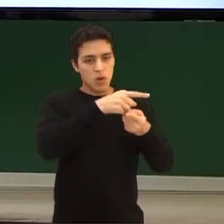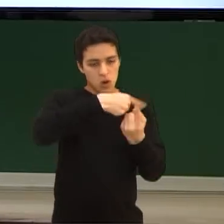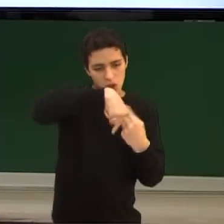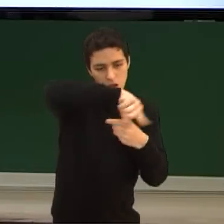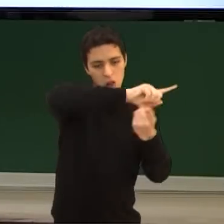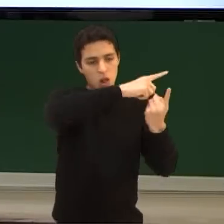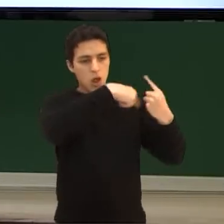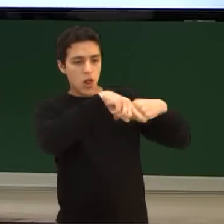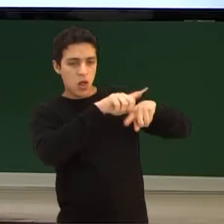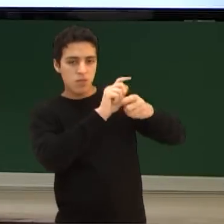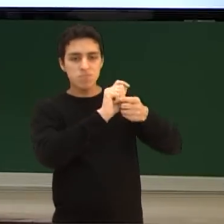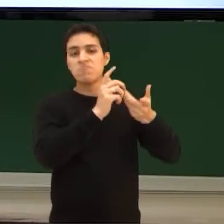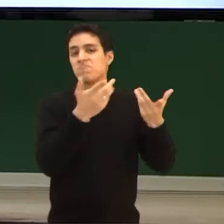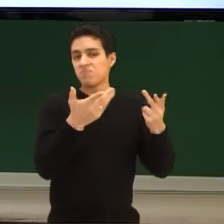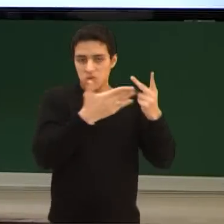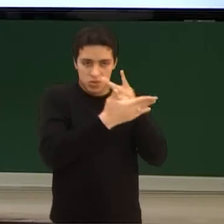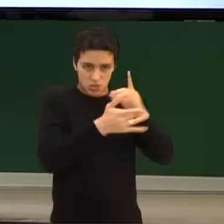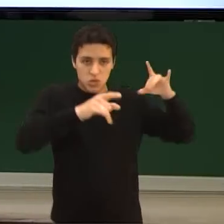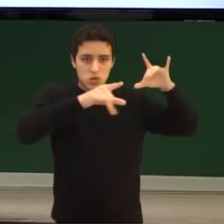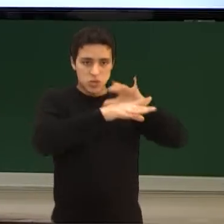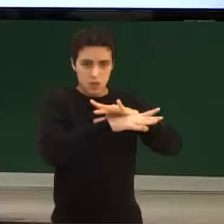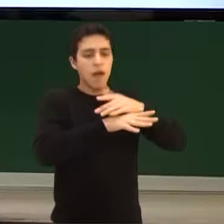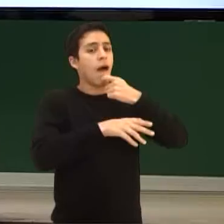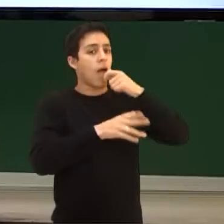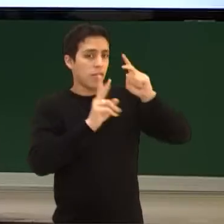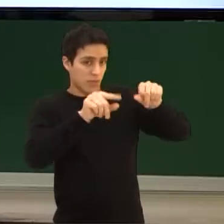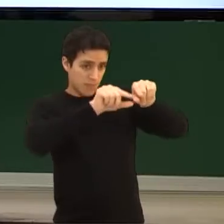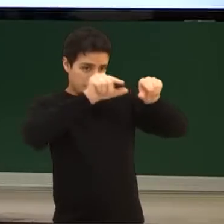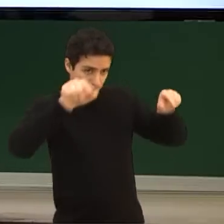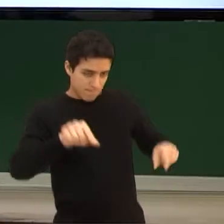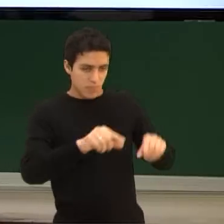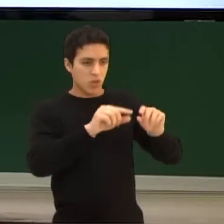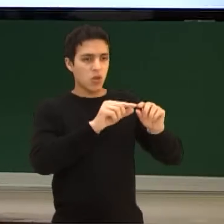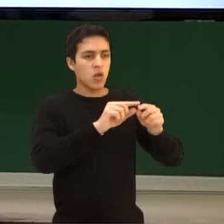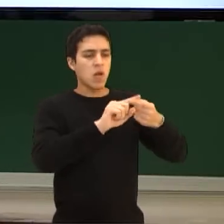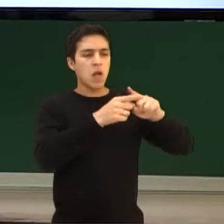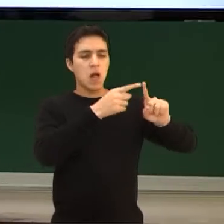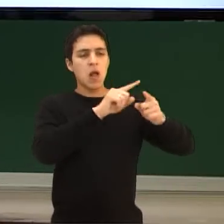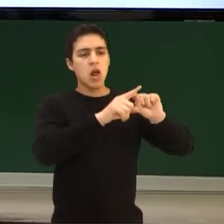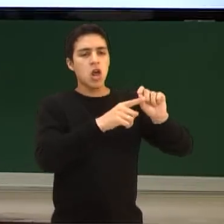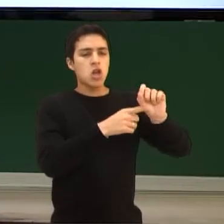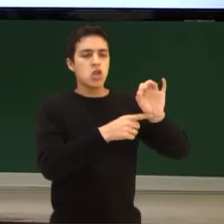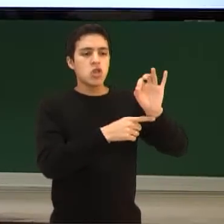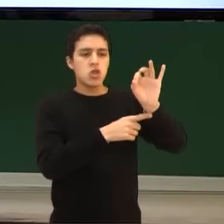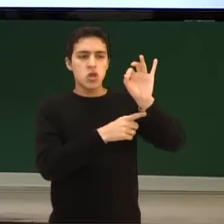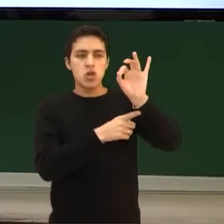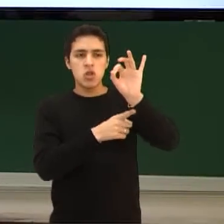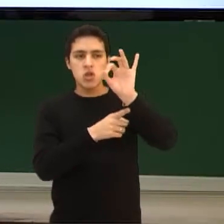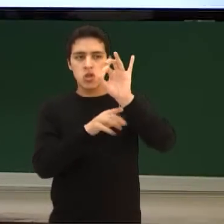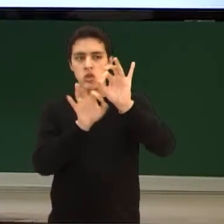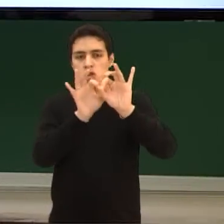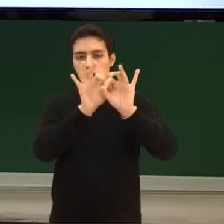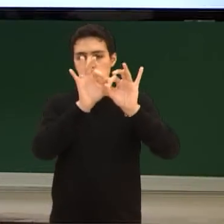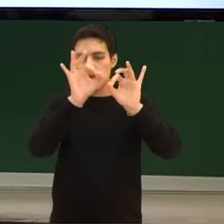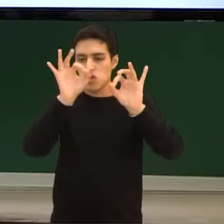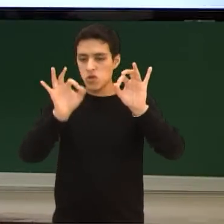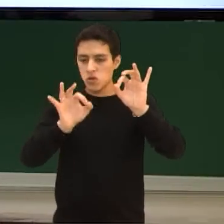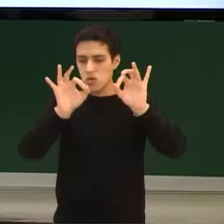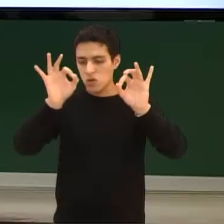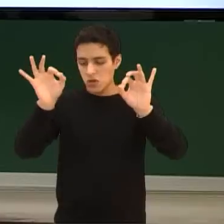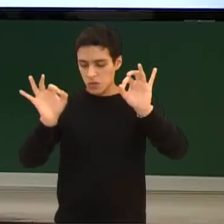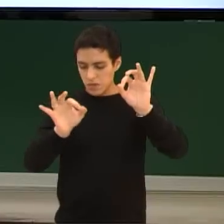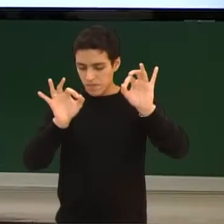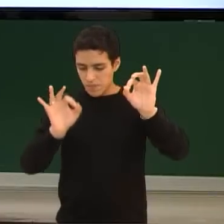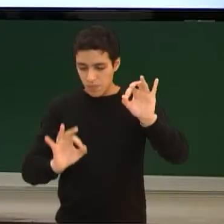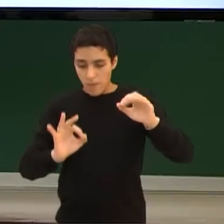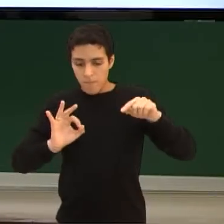uterinas, aconteceu a fecundação, ainda na tuba uterina. Esse zigoto, se dividindo, vai continuar seguindo esse